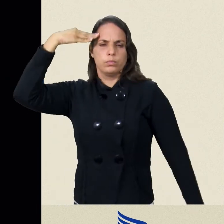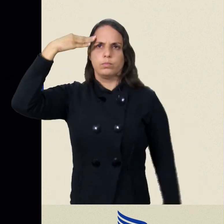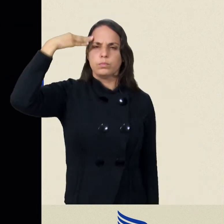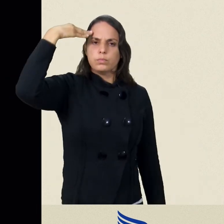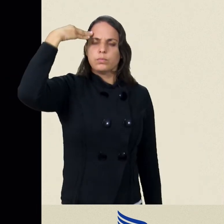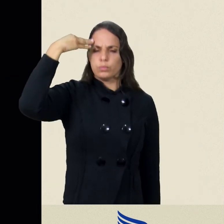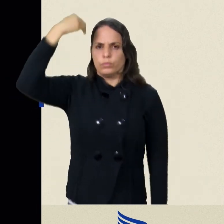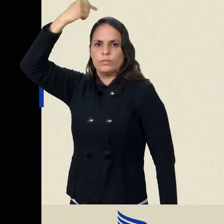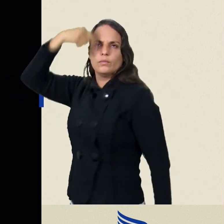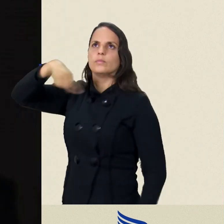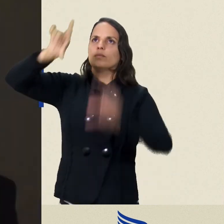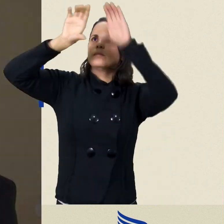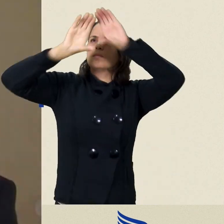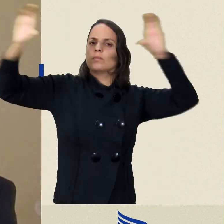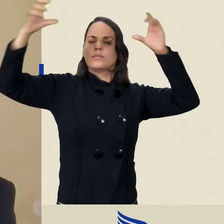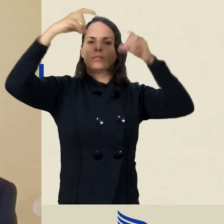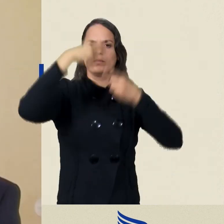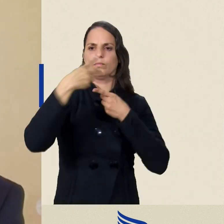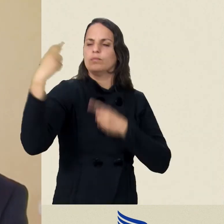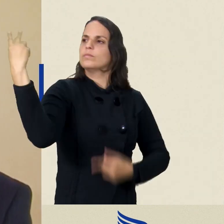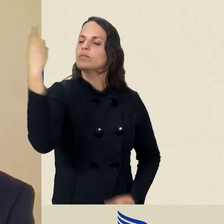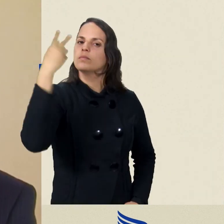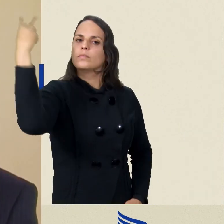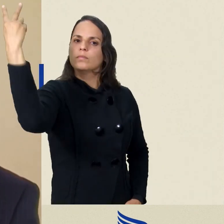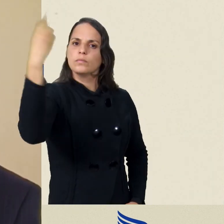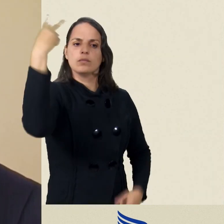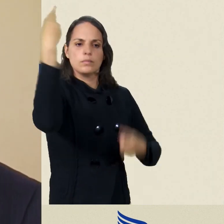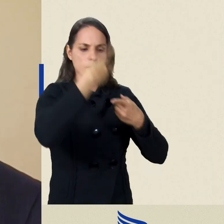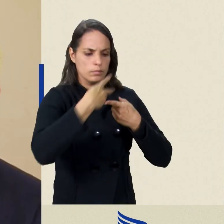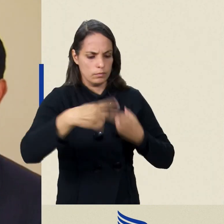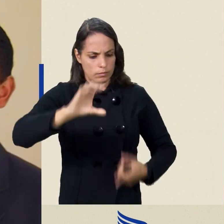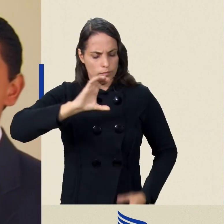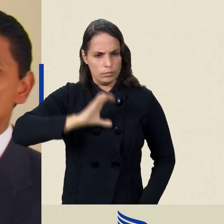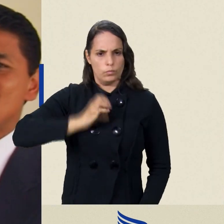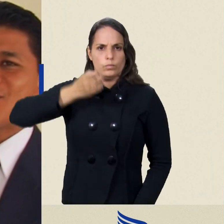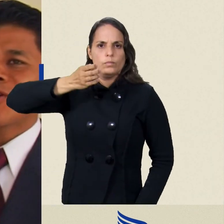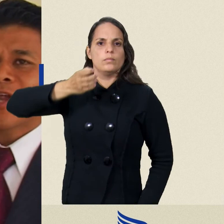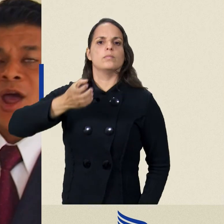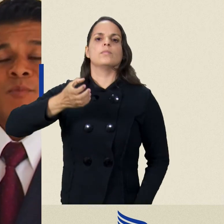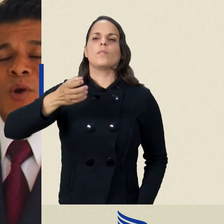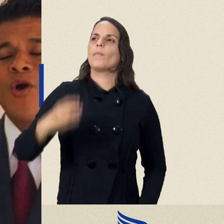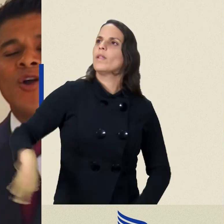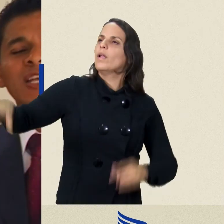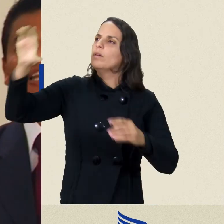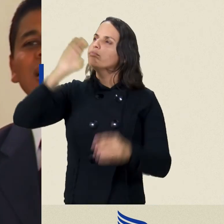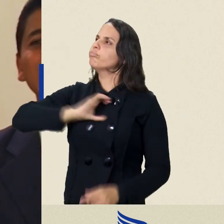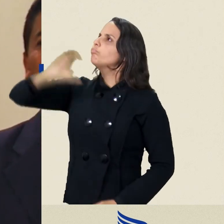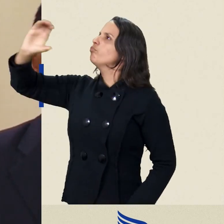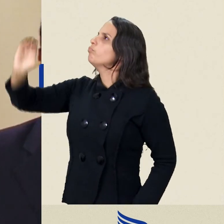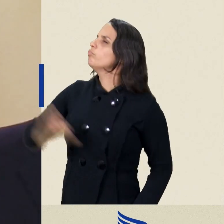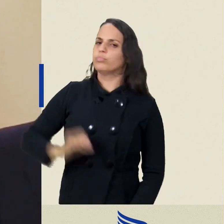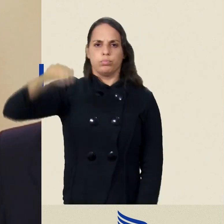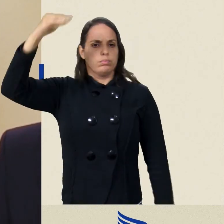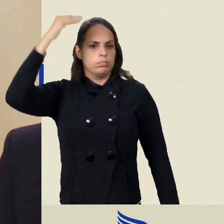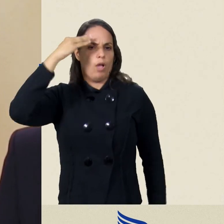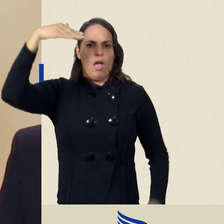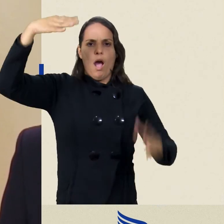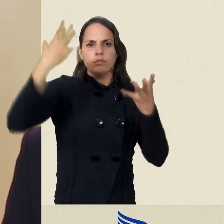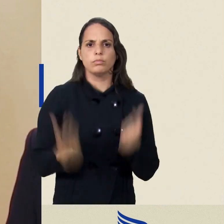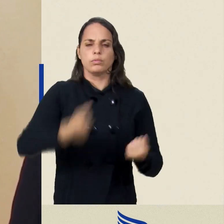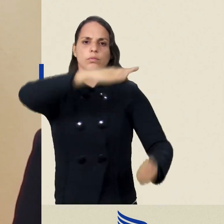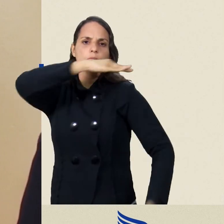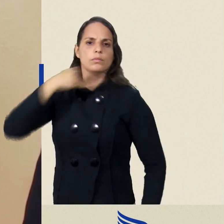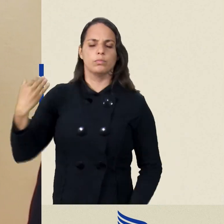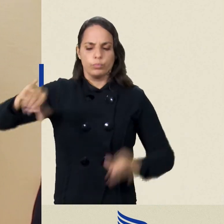os céus, com valor sem temor, por Cristo prontos